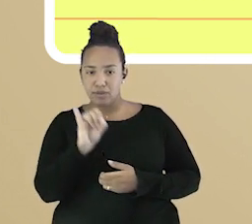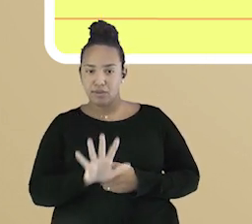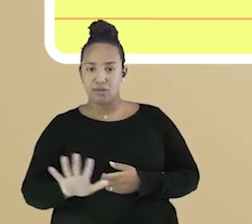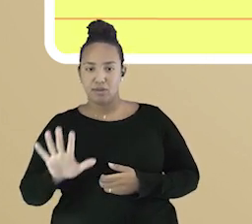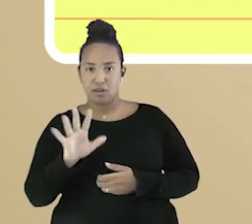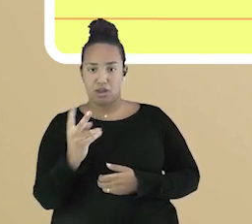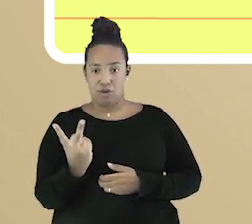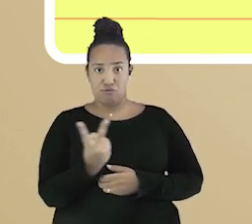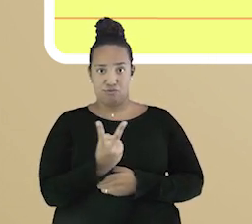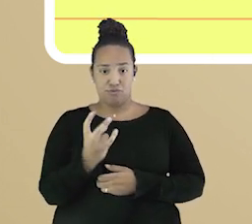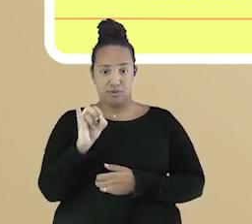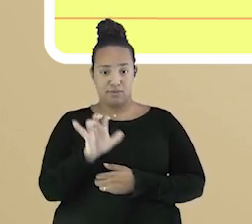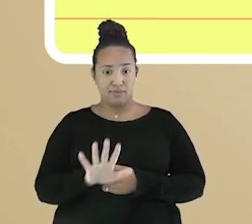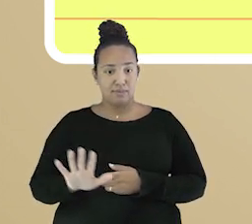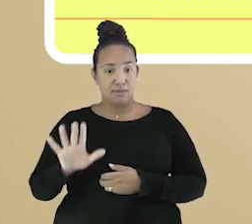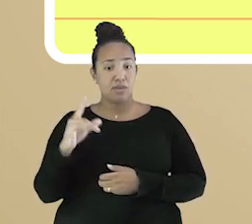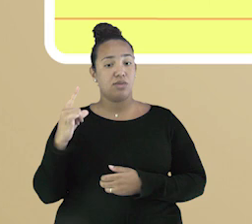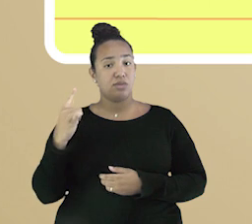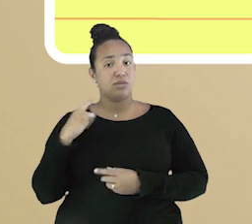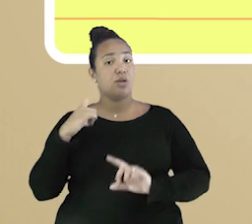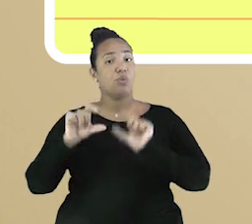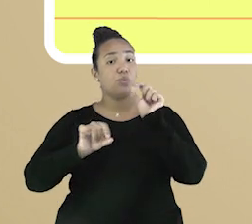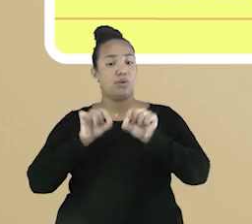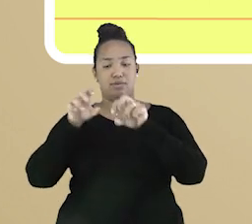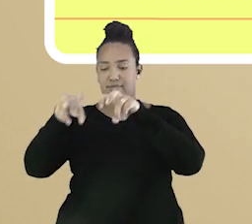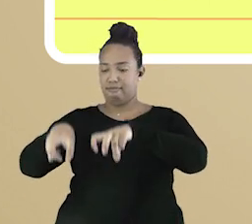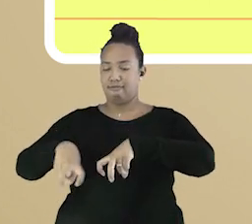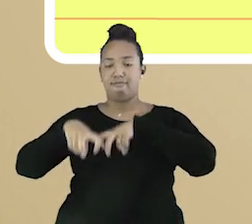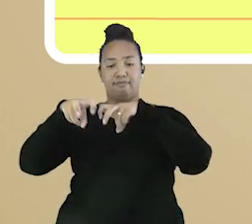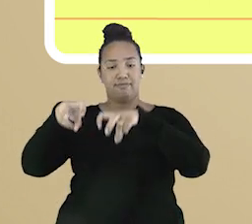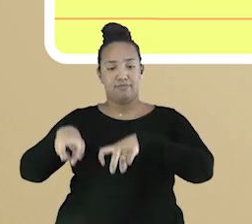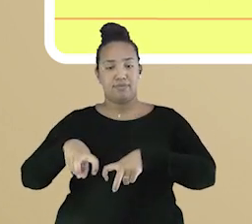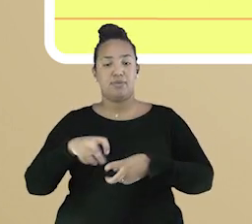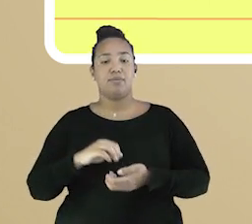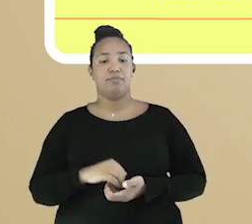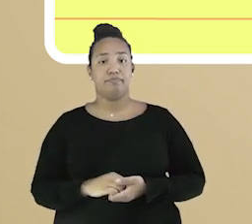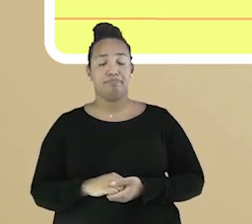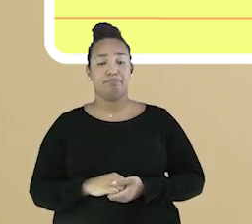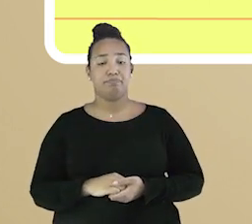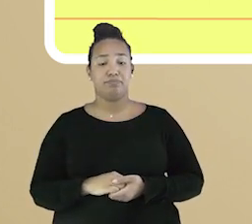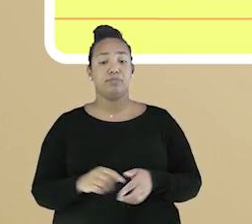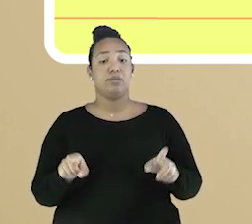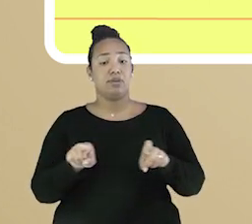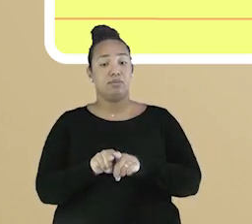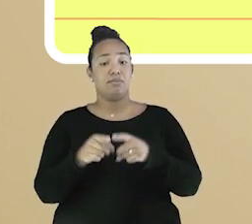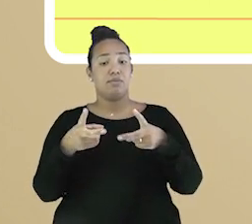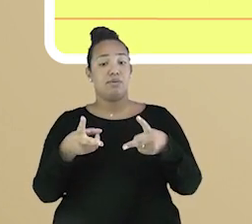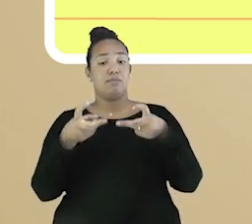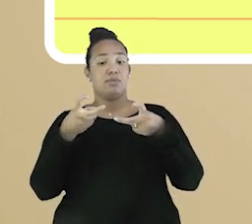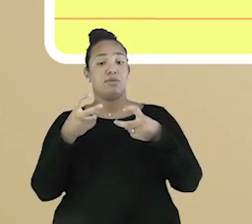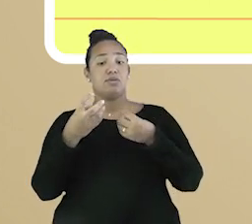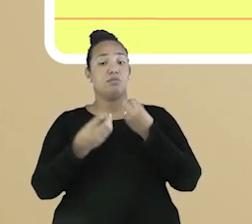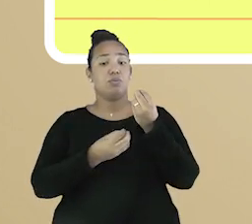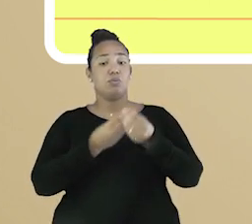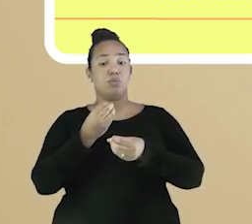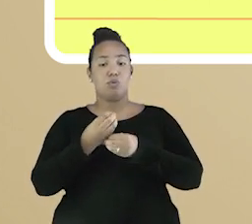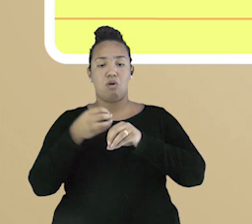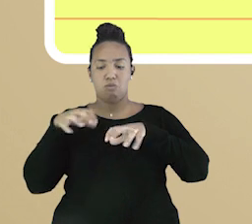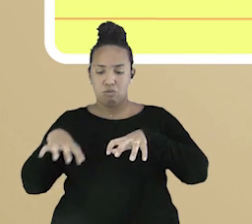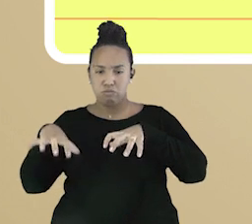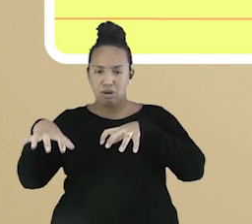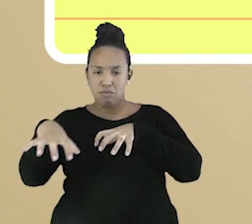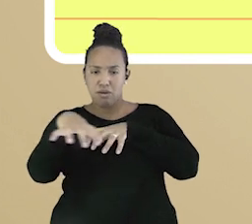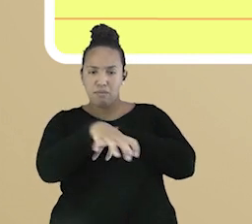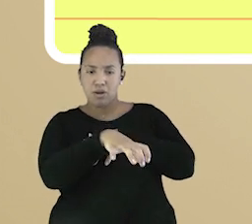que nas duas aparecem aí atividades rurais. E nessa segunda, podemos notar como se organizavam os